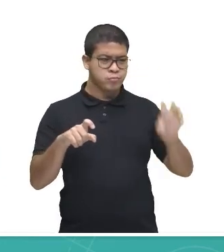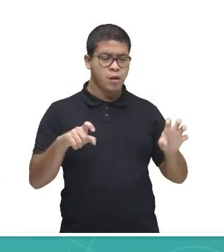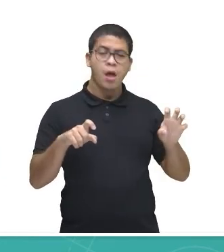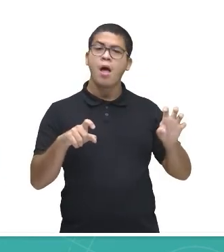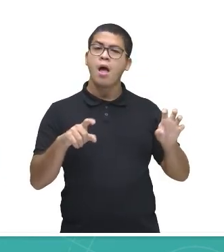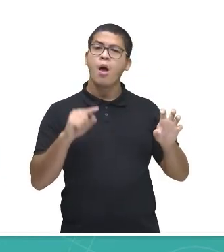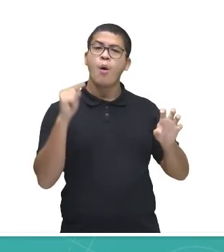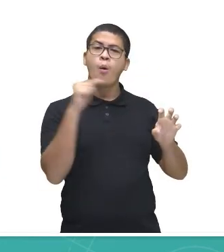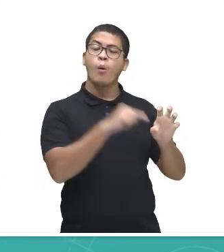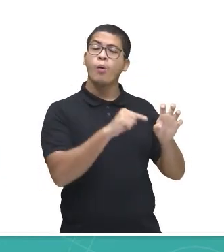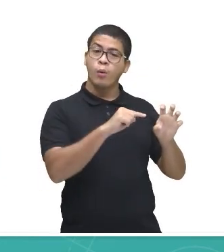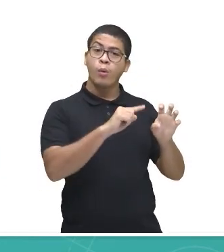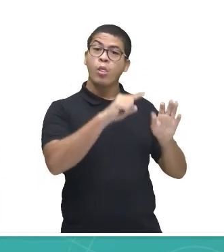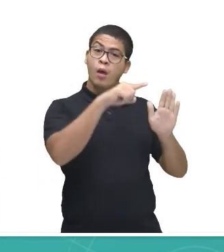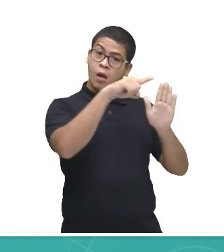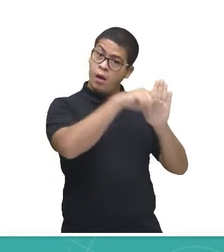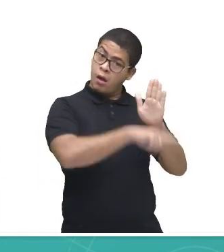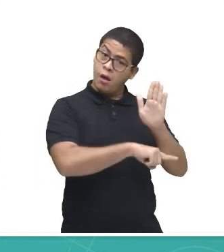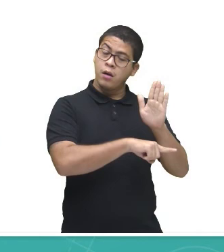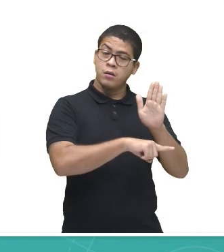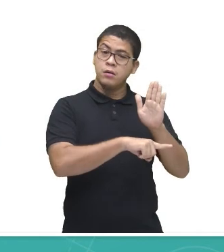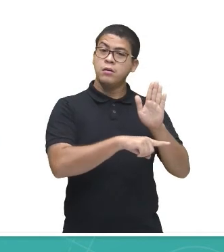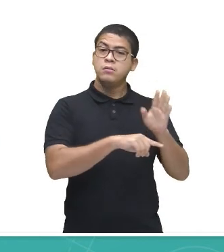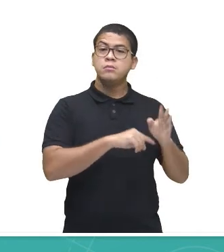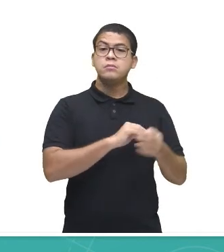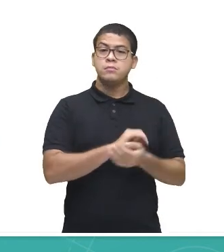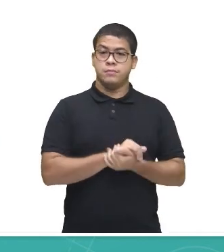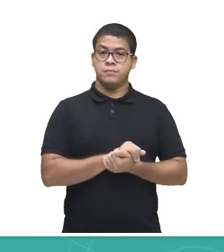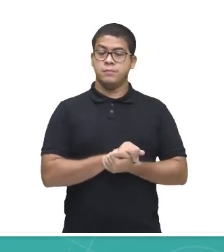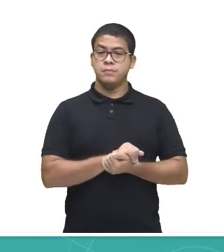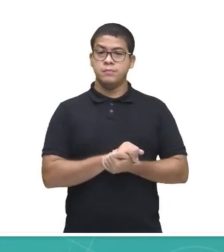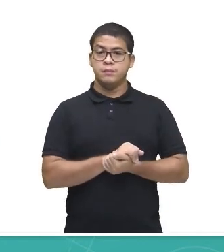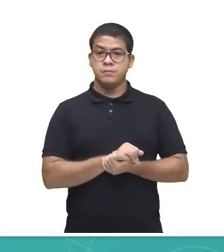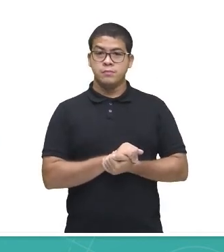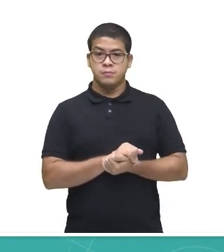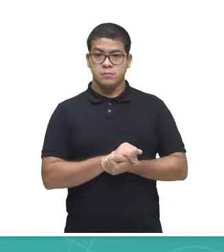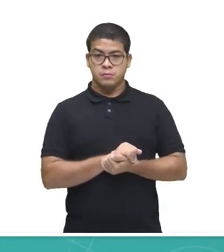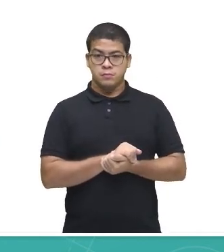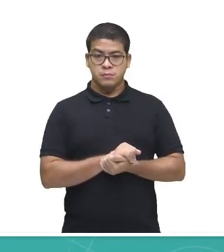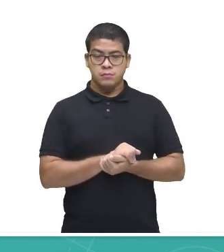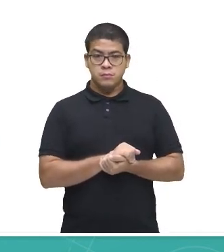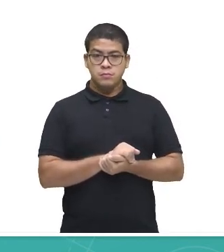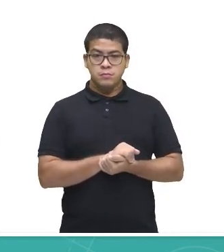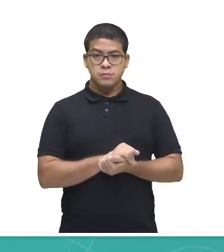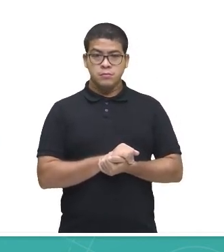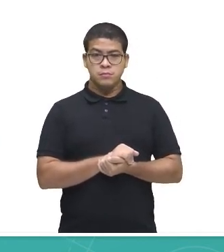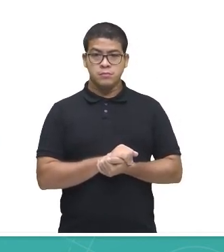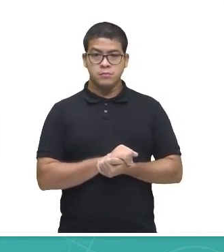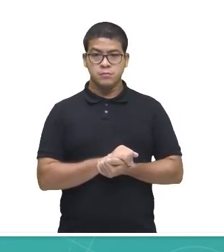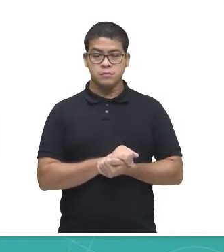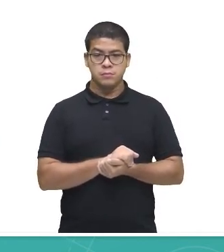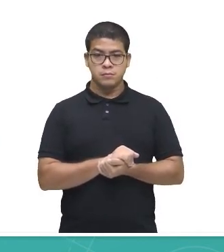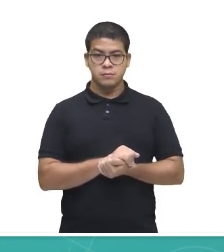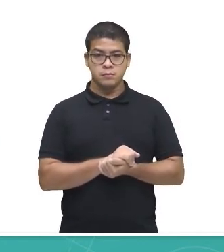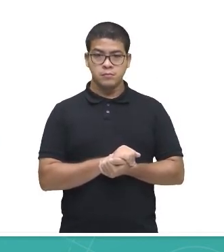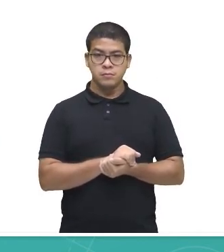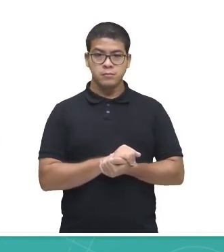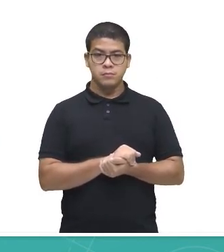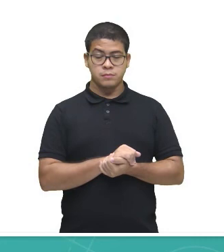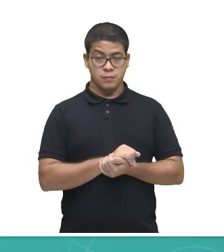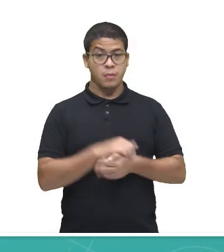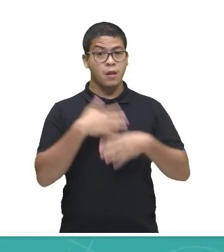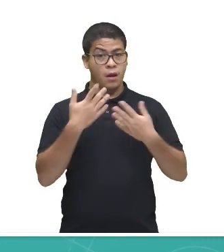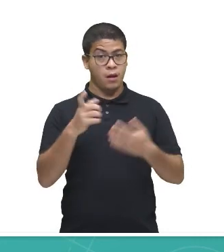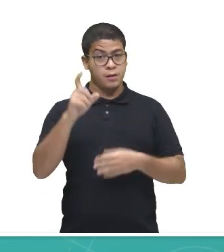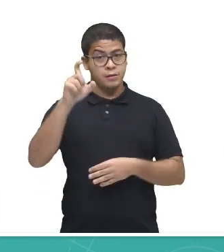38 graus deverá passar ao segundo membro, trocando o seu sinal. E aí